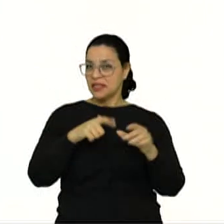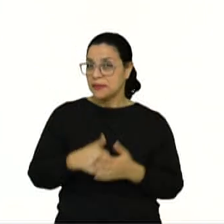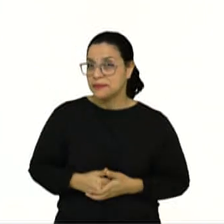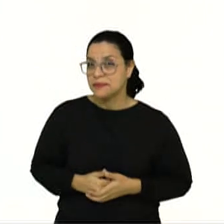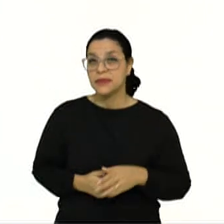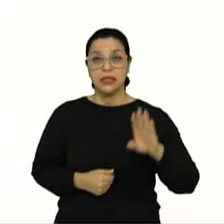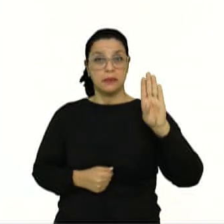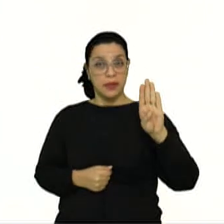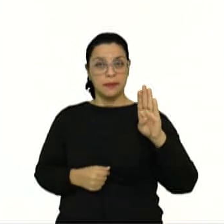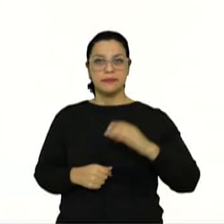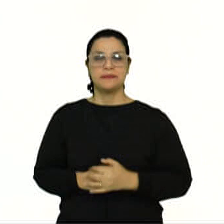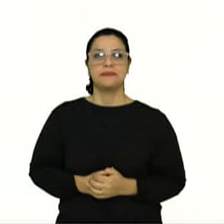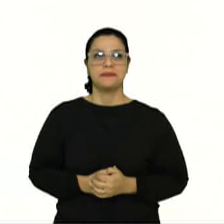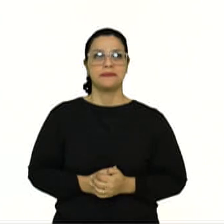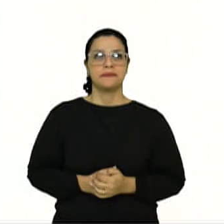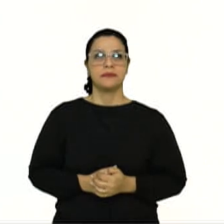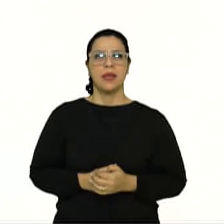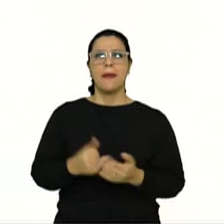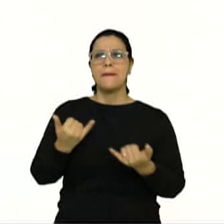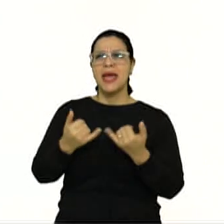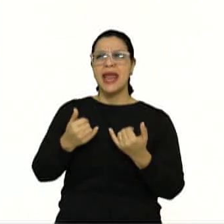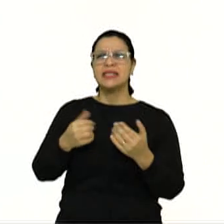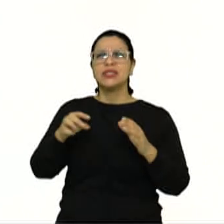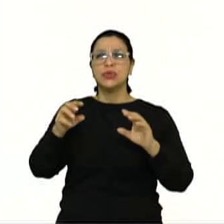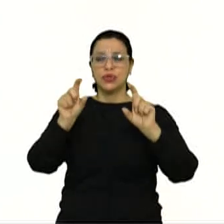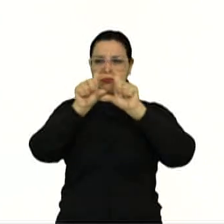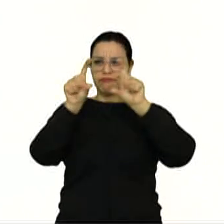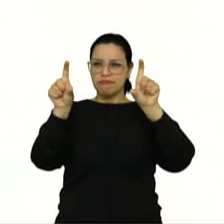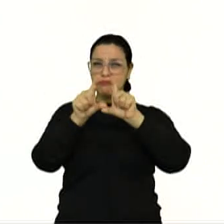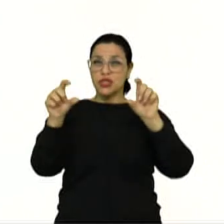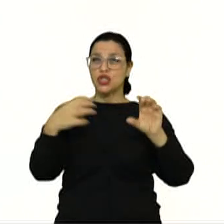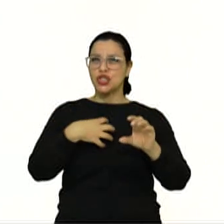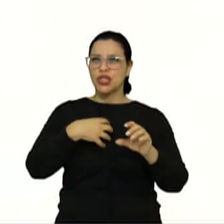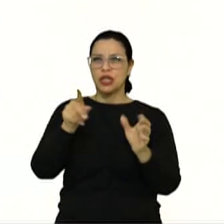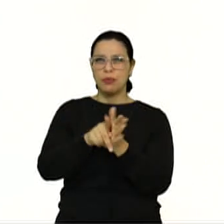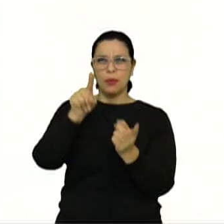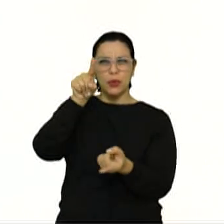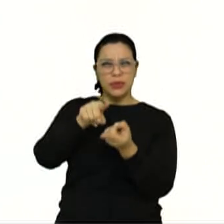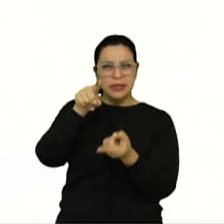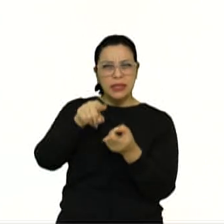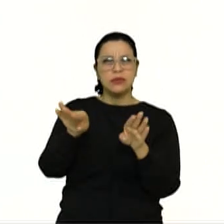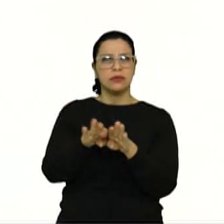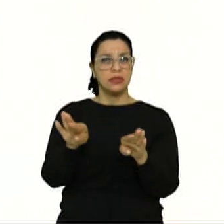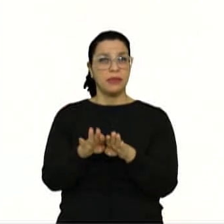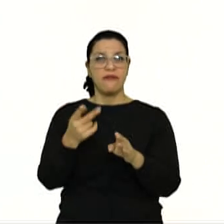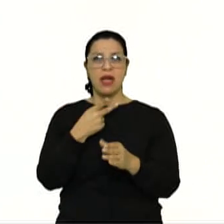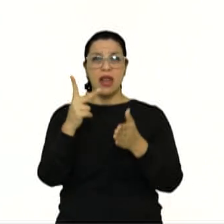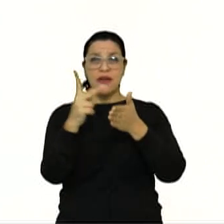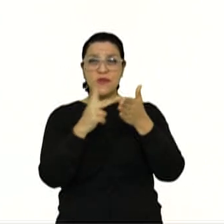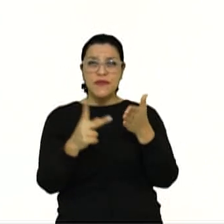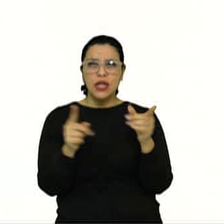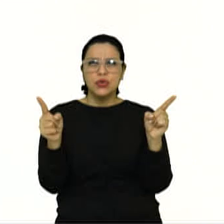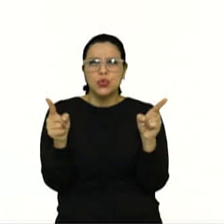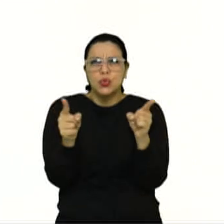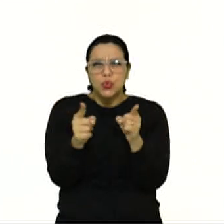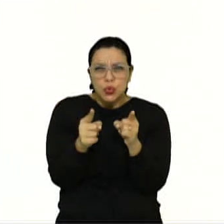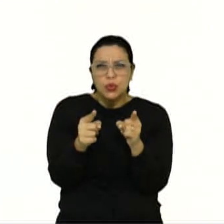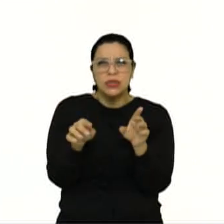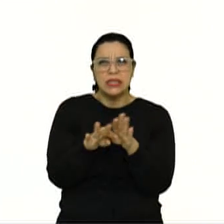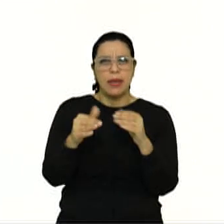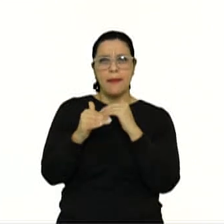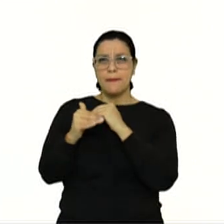B. Quanto à métrica, né? Tamanho de composição, utiliza versos curtos